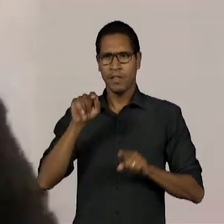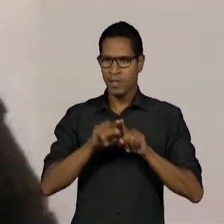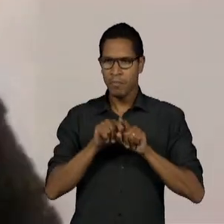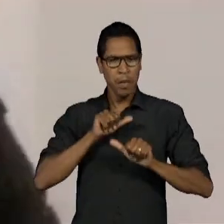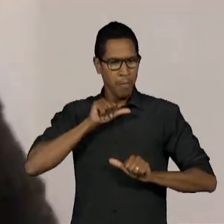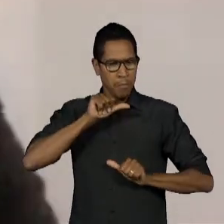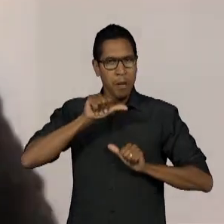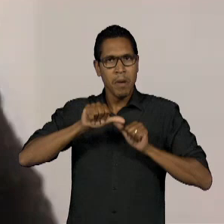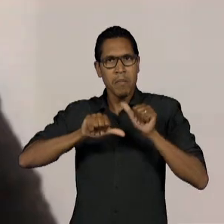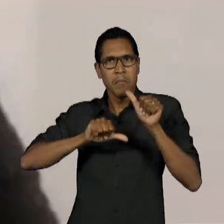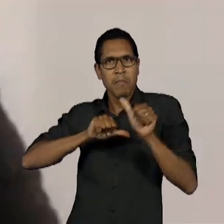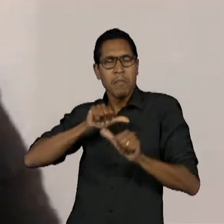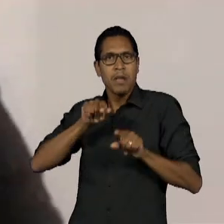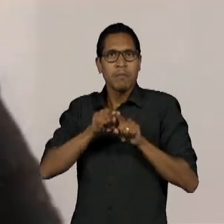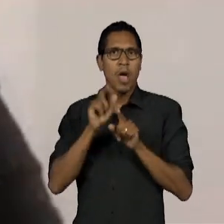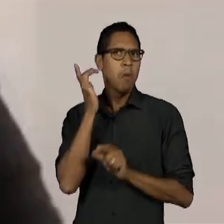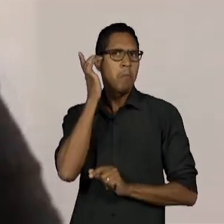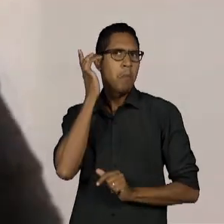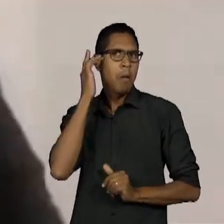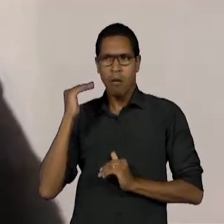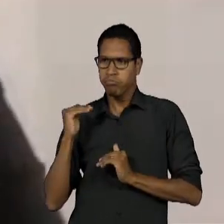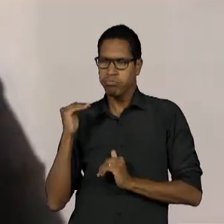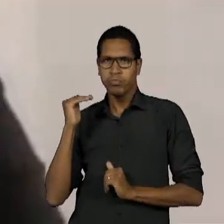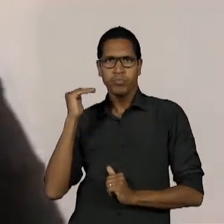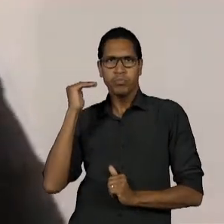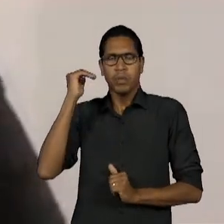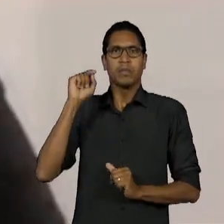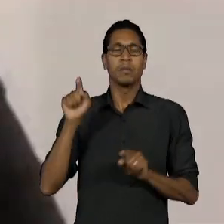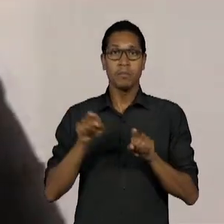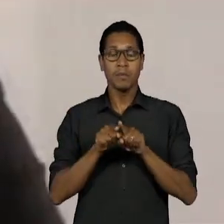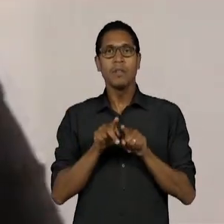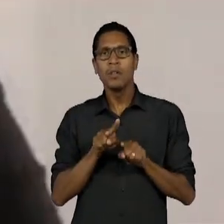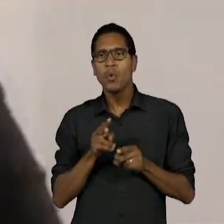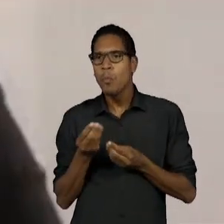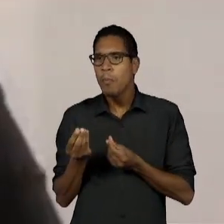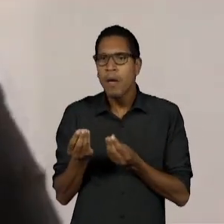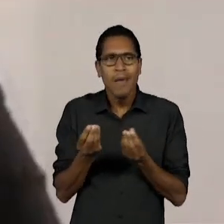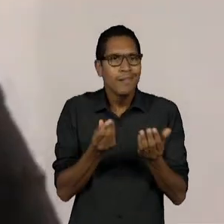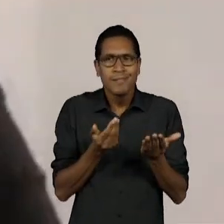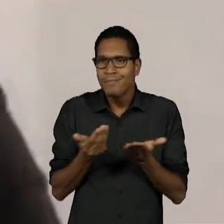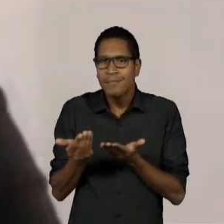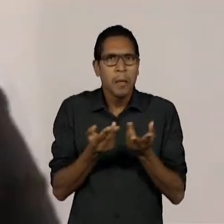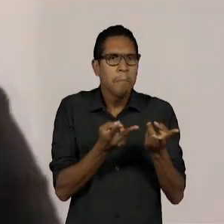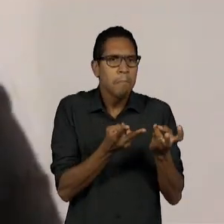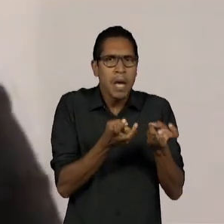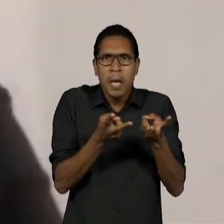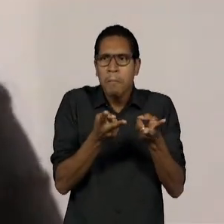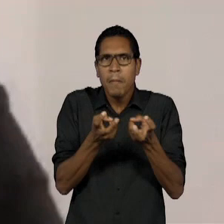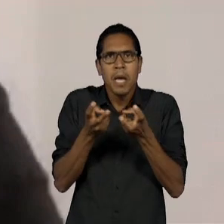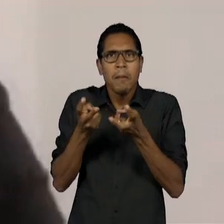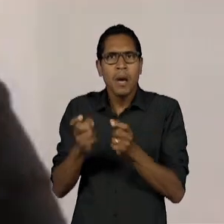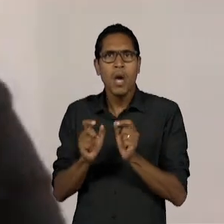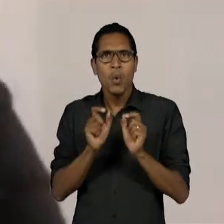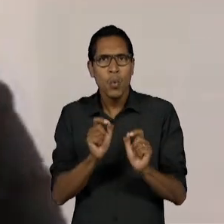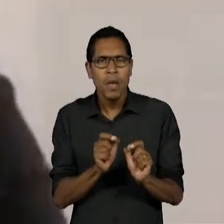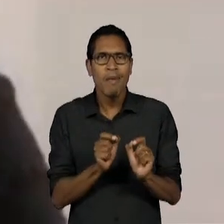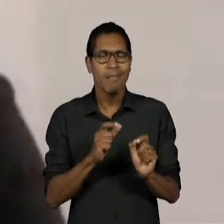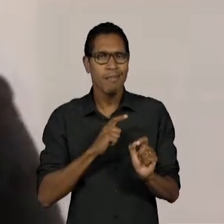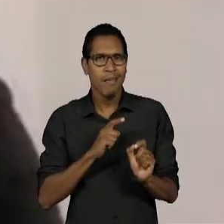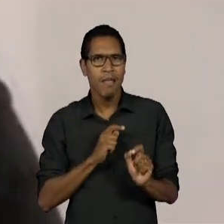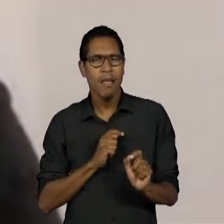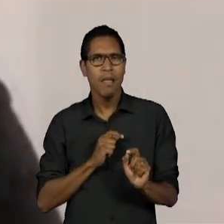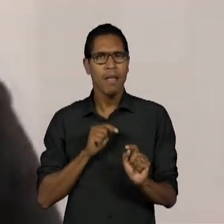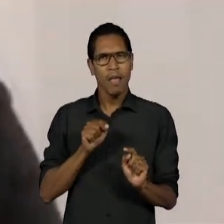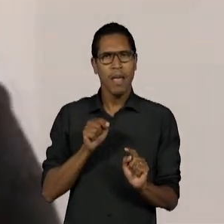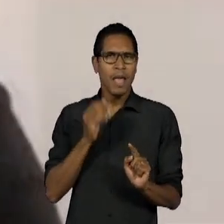como pessoa e você vai começando a perceber um pouquinho e querer entender